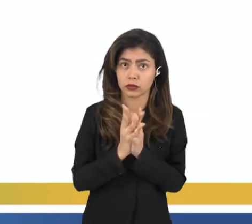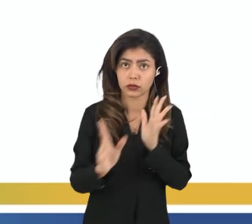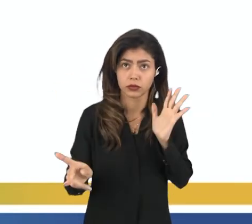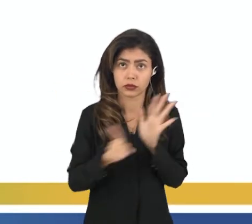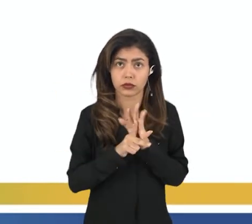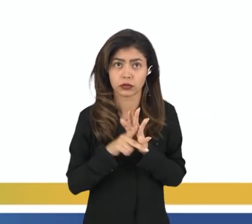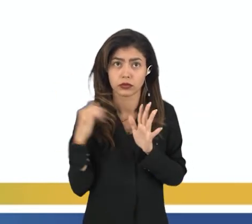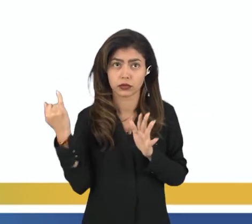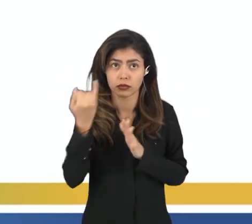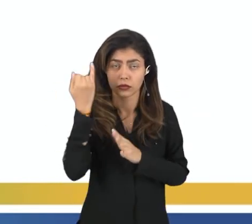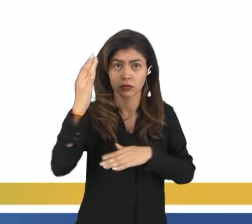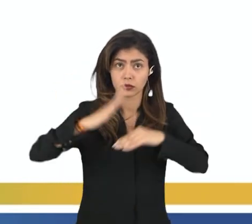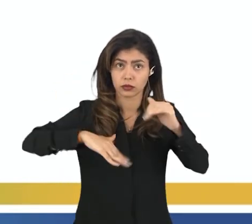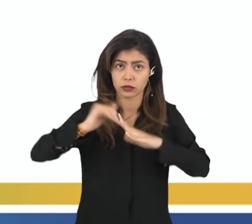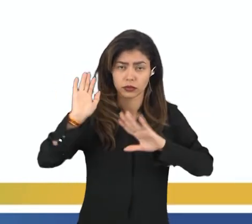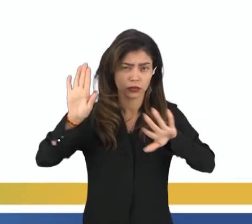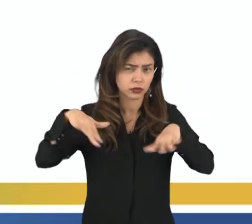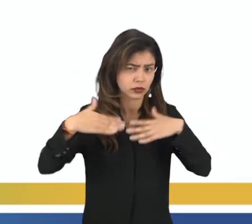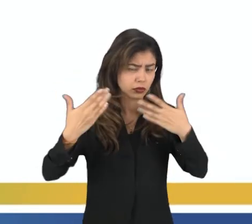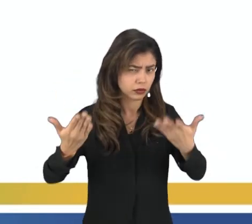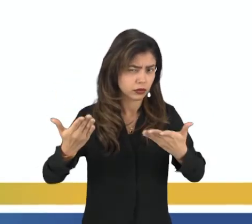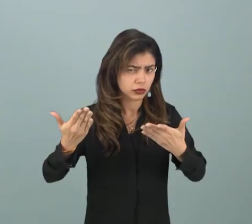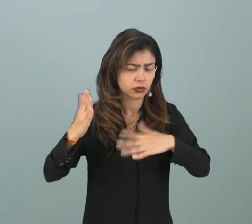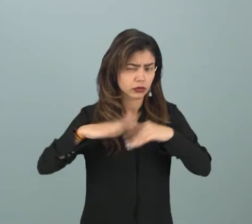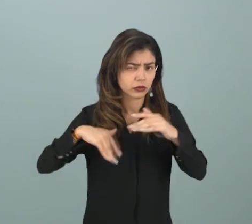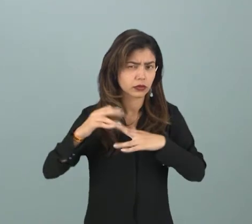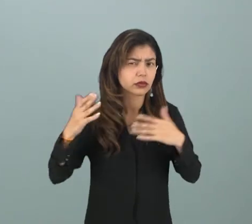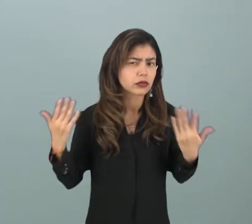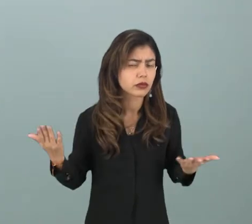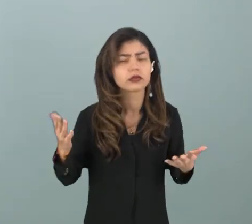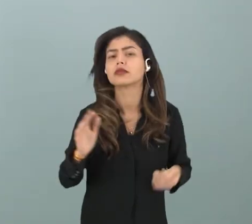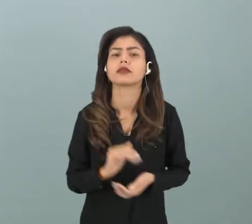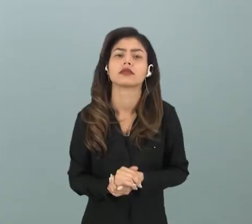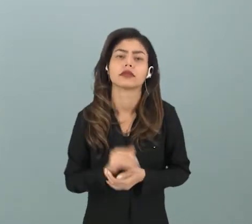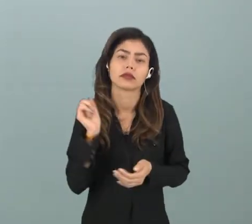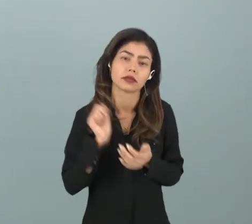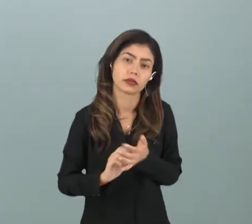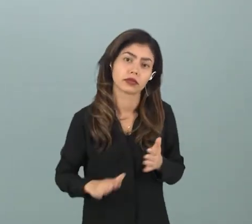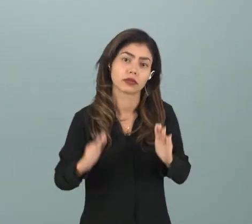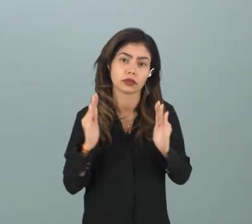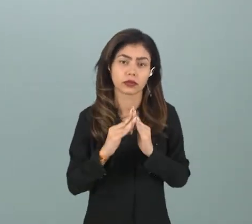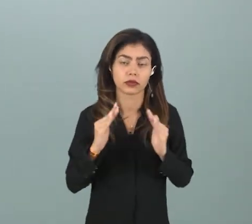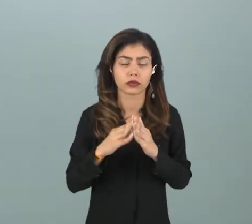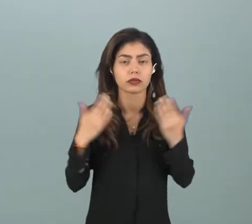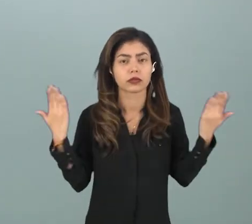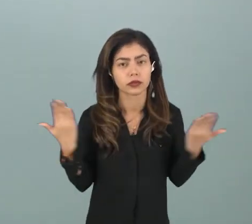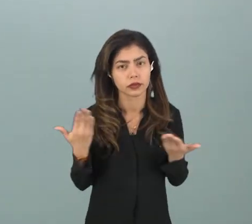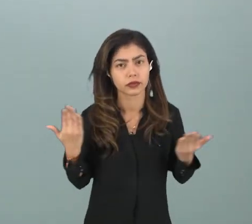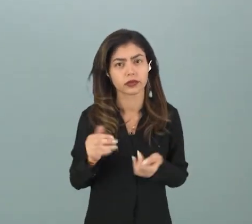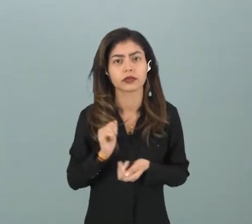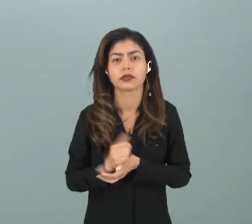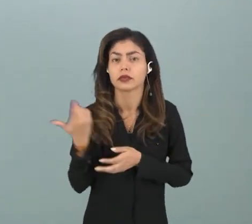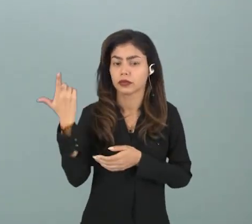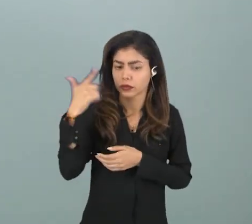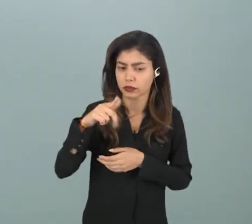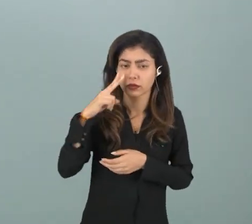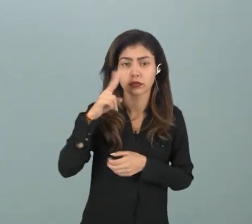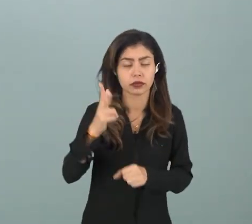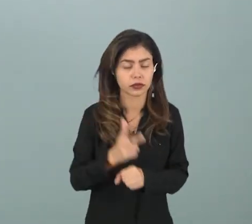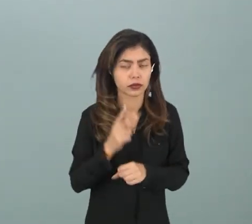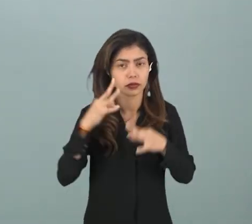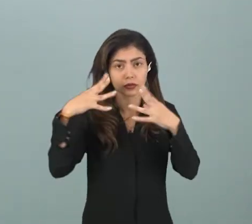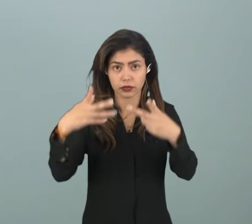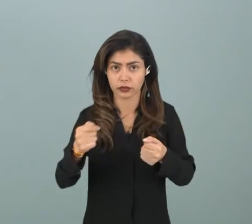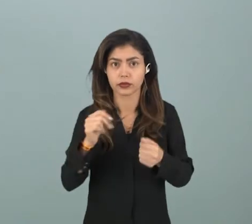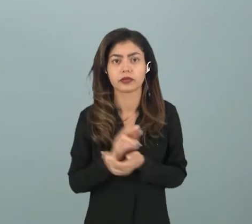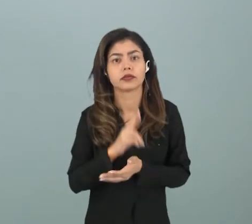que muitas profissões, né? Quais são essas profissões? E esse é o Exercitando de Casa para hoje. Revejam o vídeo